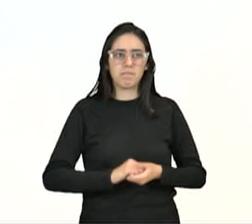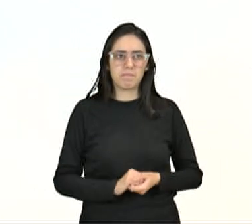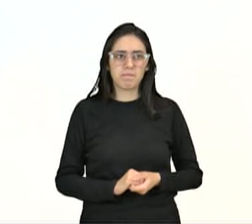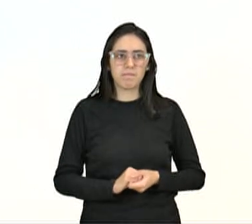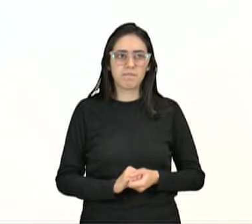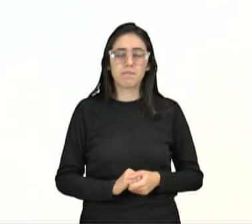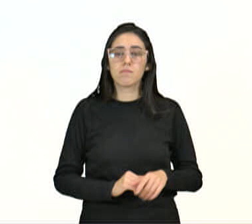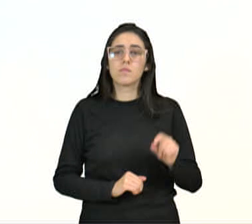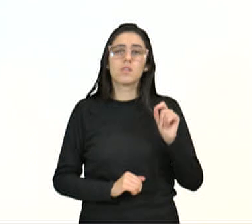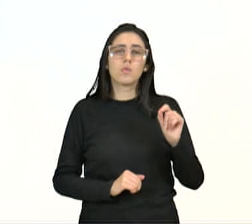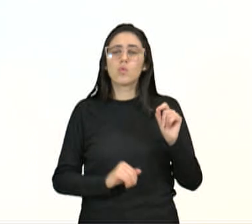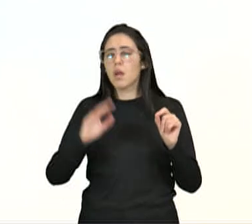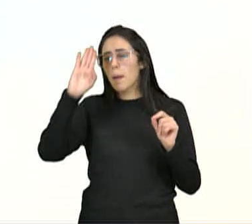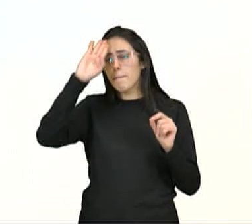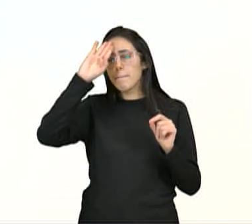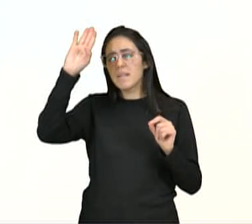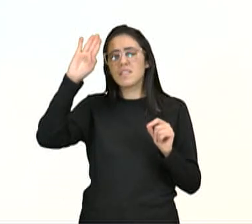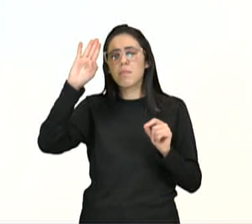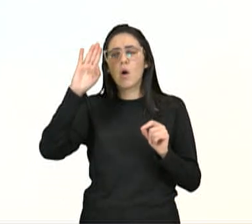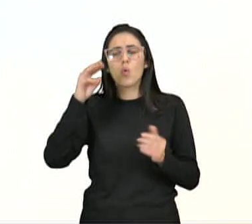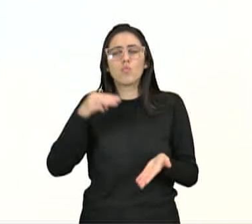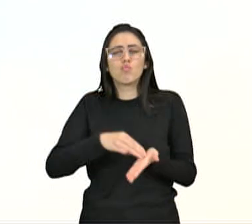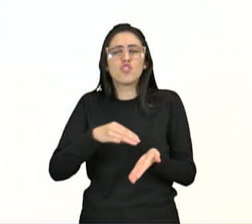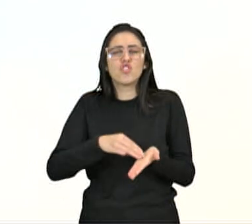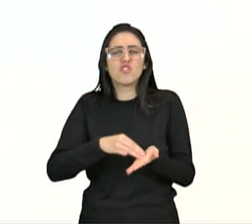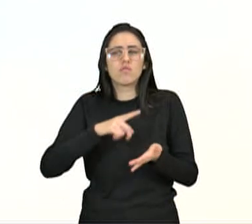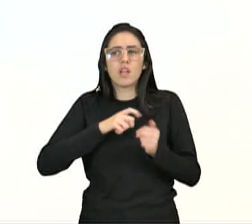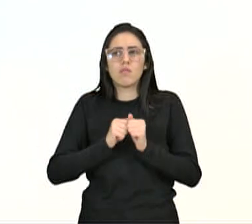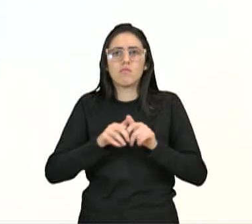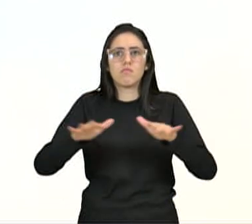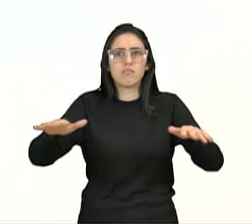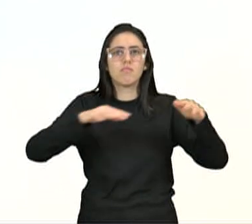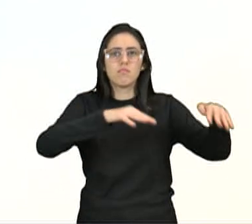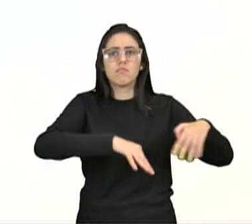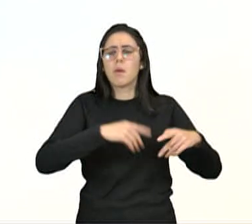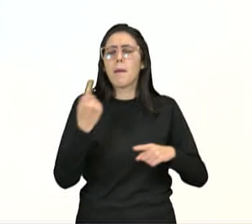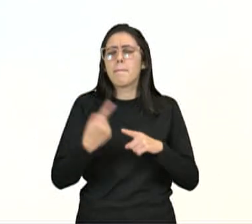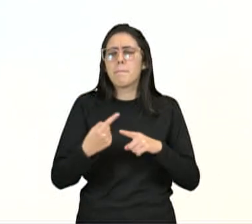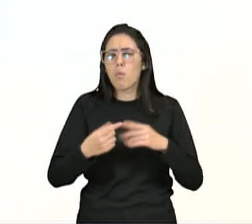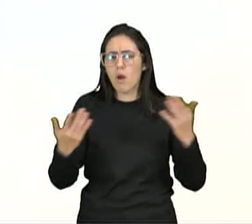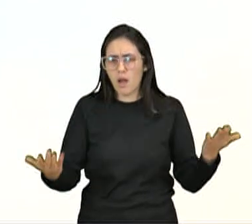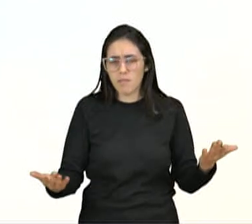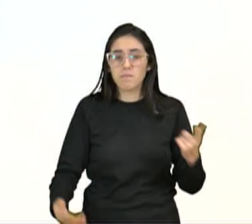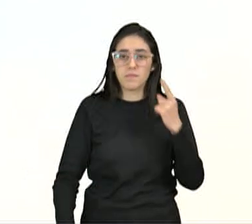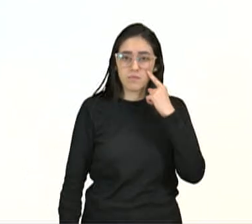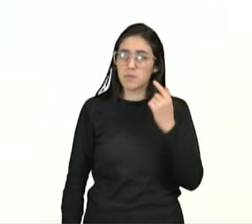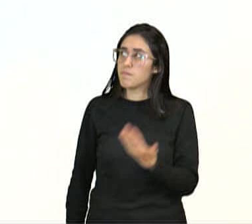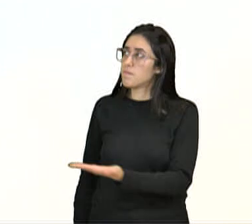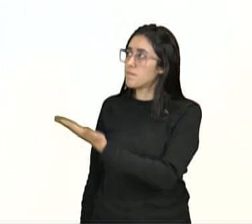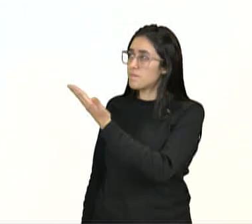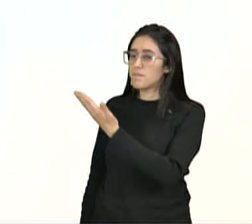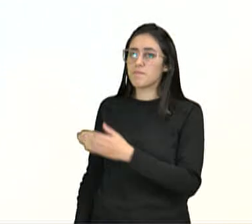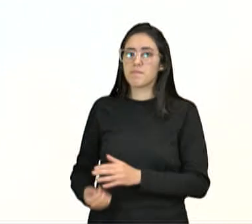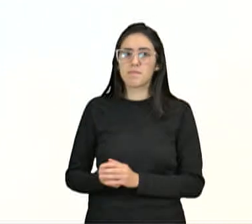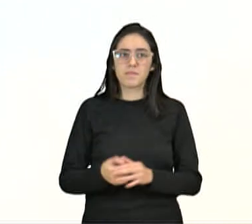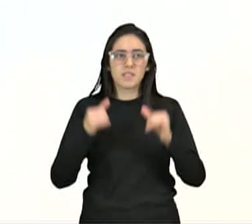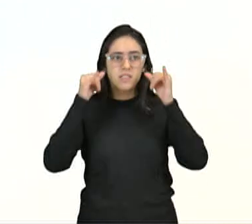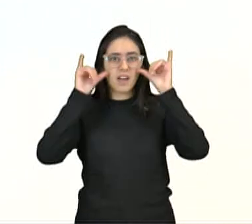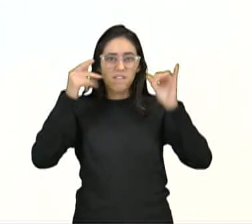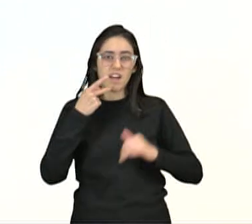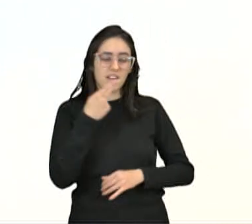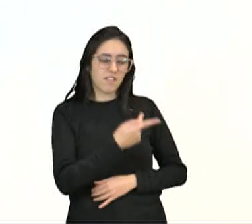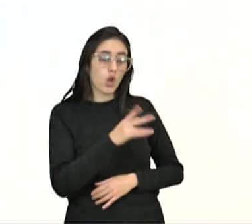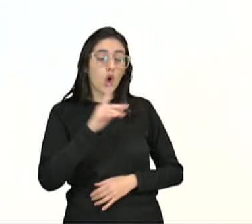principal fator da expansão dessa atividade? Então, analisando o que a charge traz para nós ali, que ela diz, né, um dia, meu filho, a Amazônia